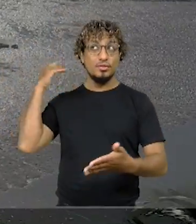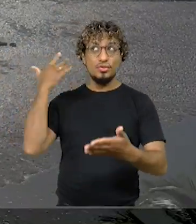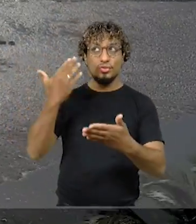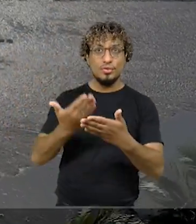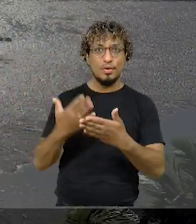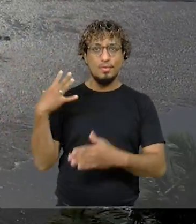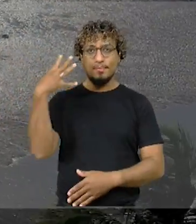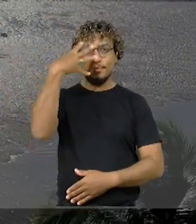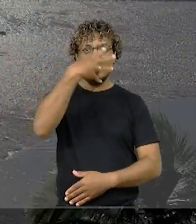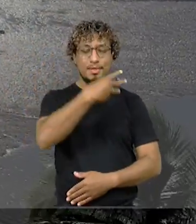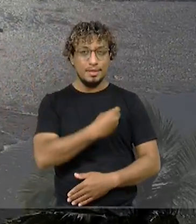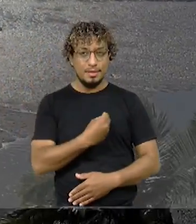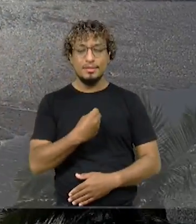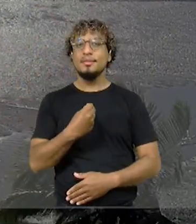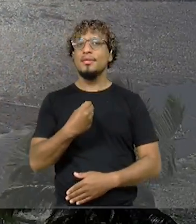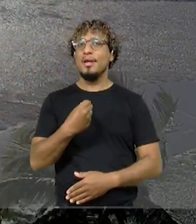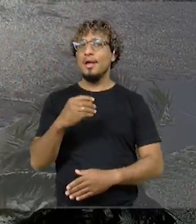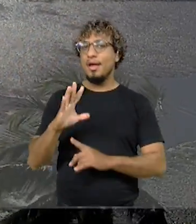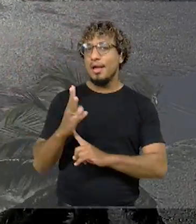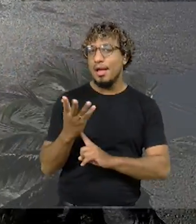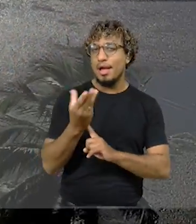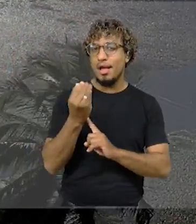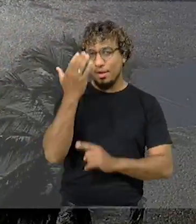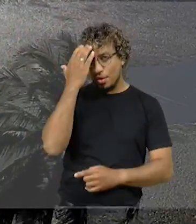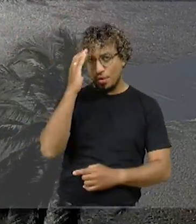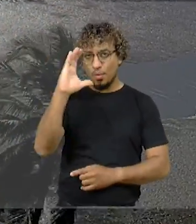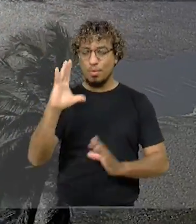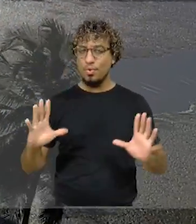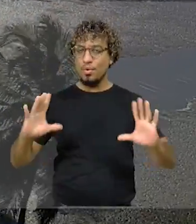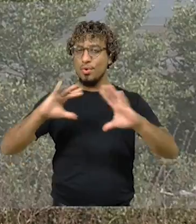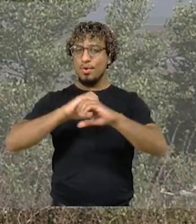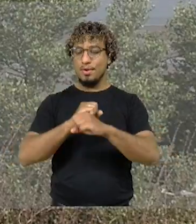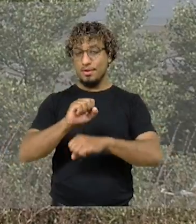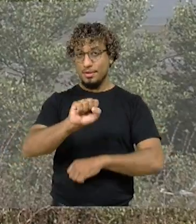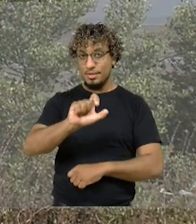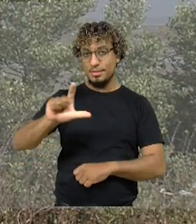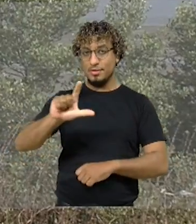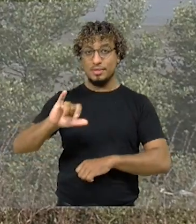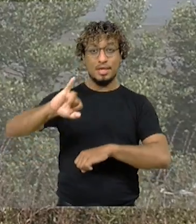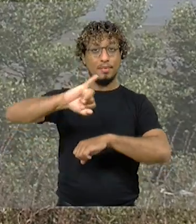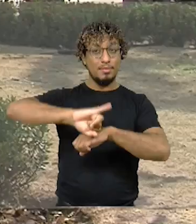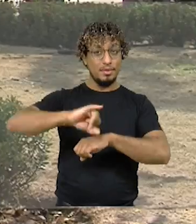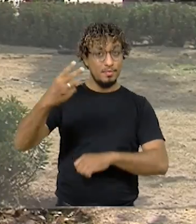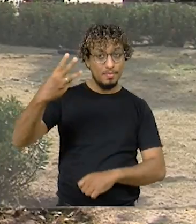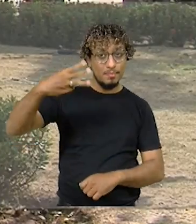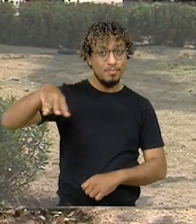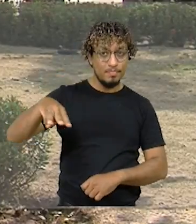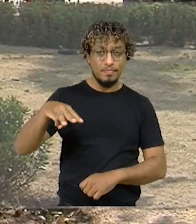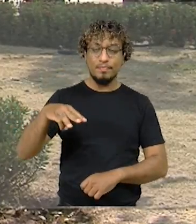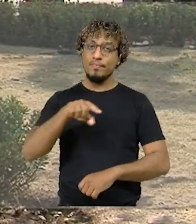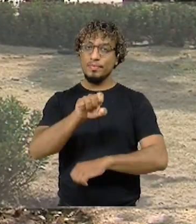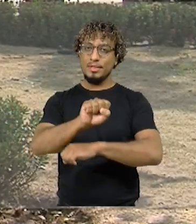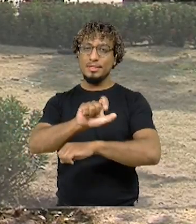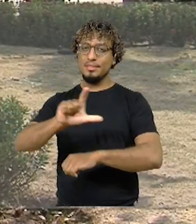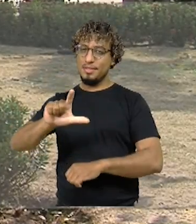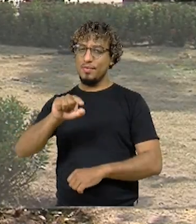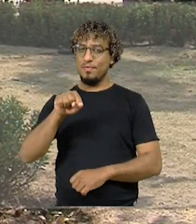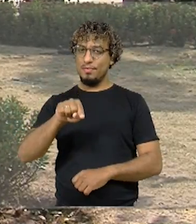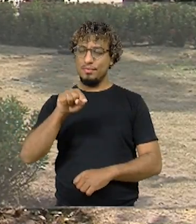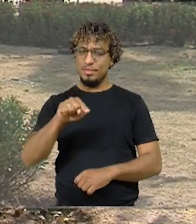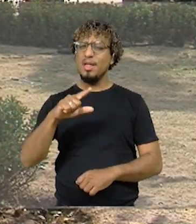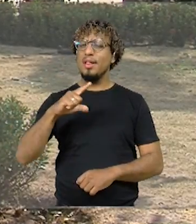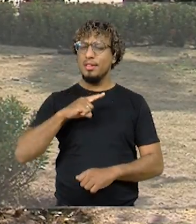beleza, arte e cultura reunidas na capital maranhense. Esta é São Luís. As singularidades que resumem